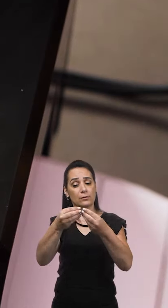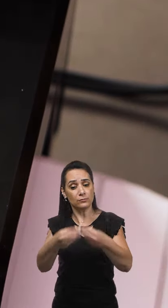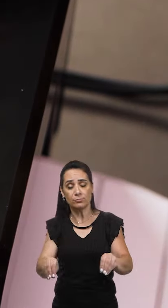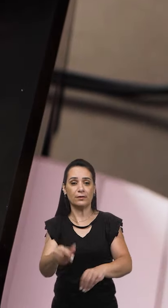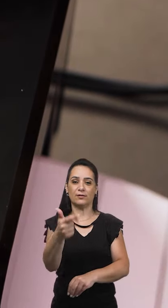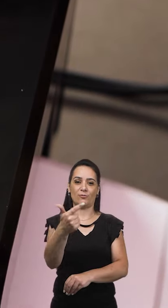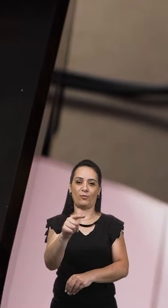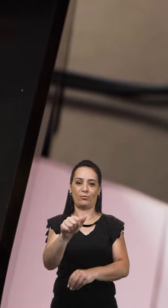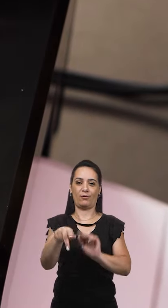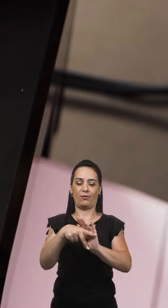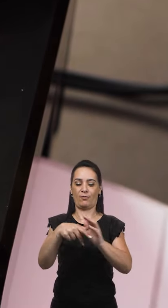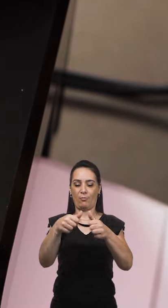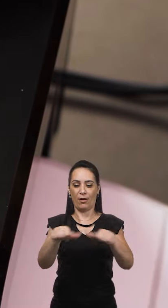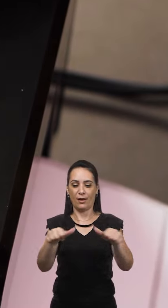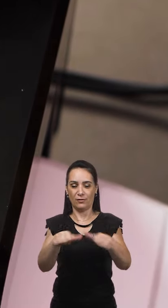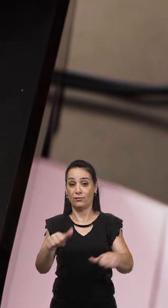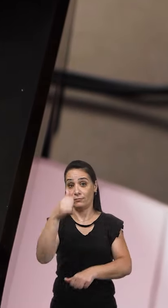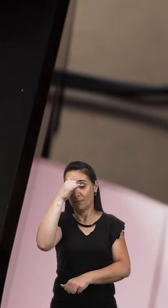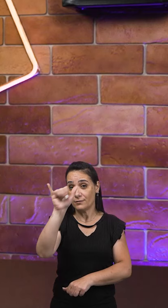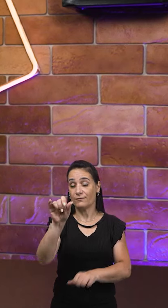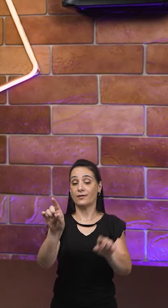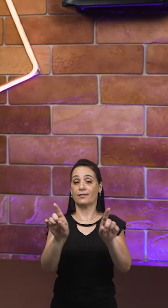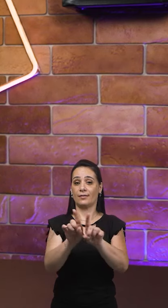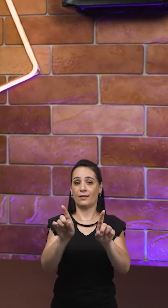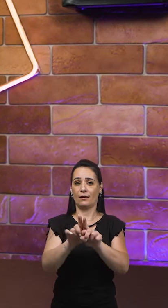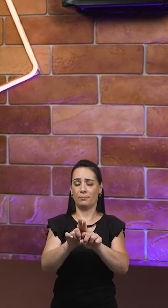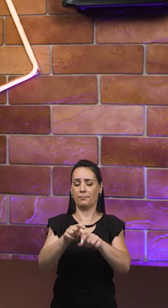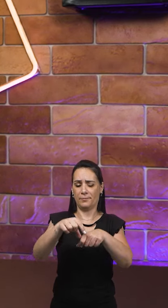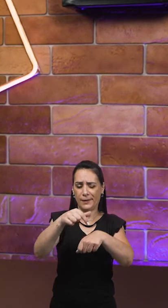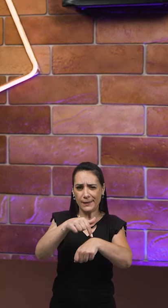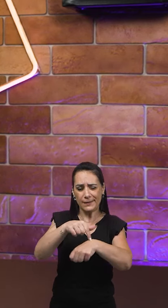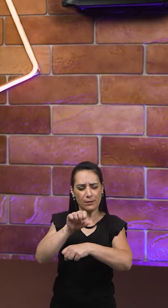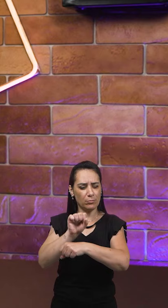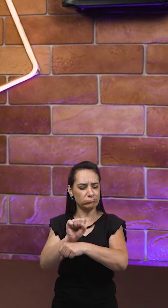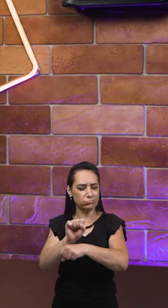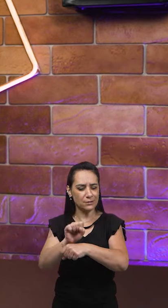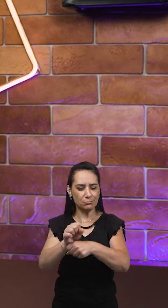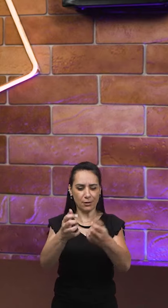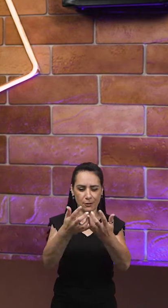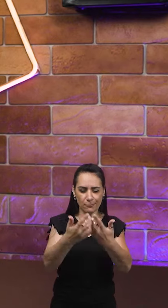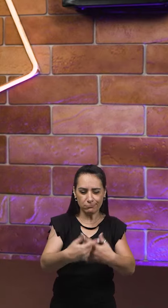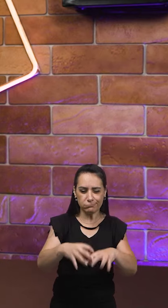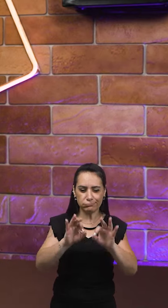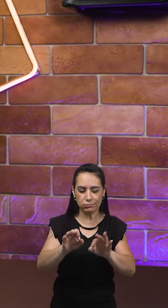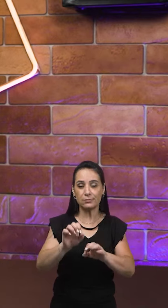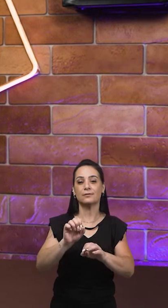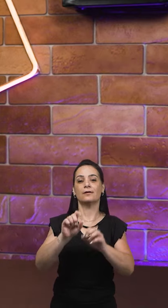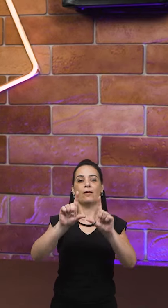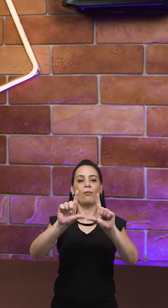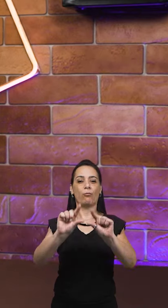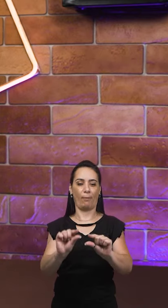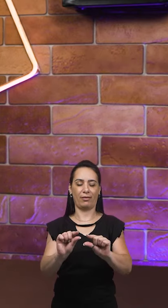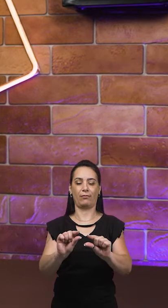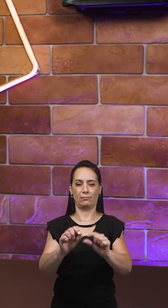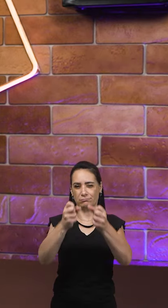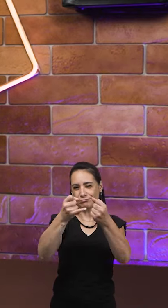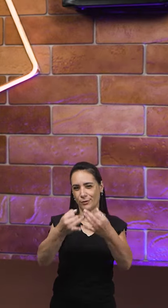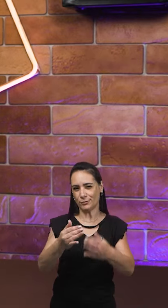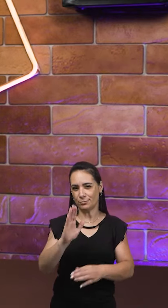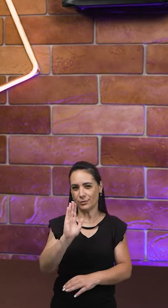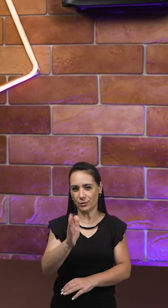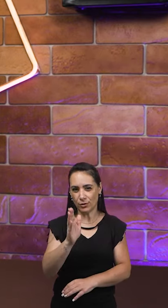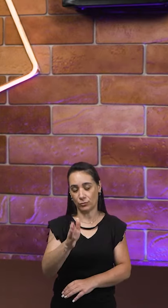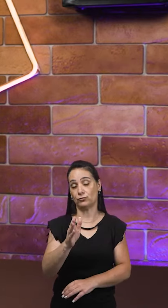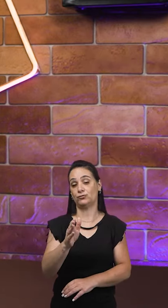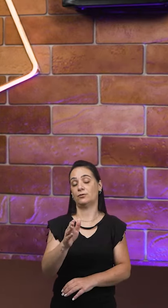a reduzir os desperdícios de etiquetas e também a economizar tempo de espera de calibração. Já já eu te explico